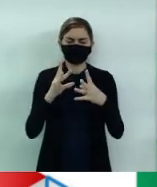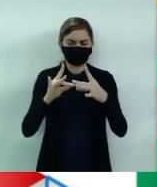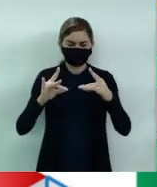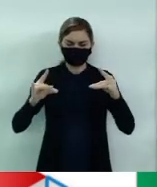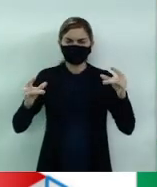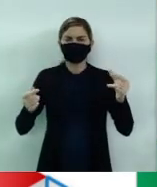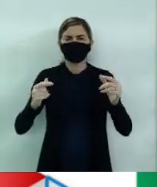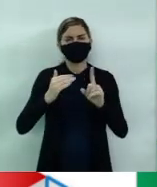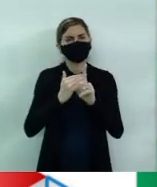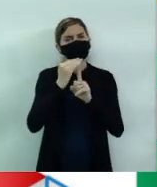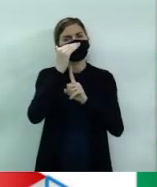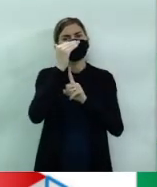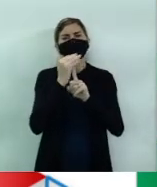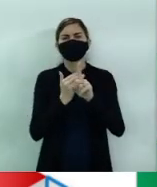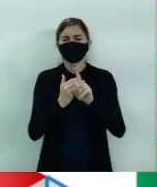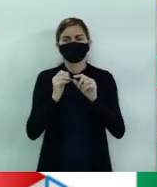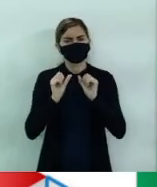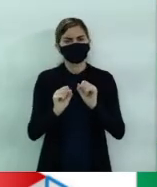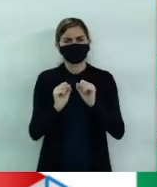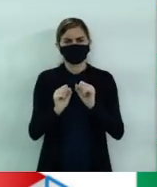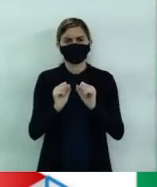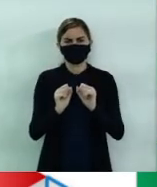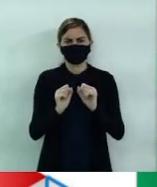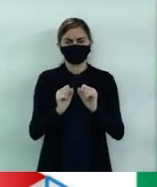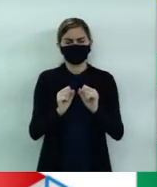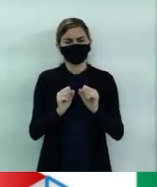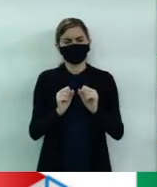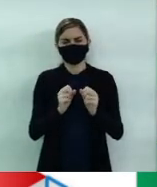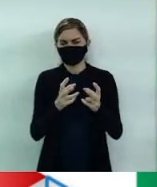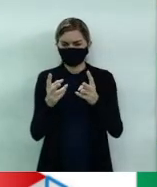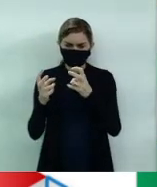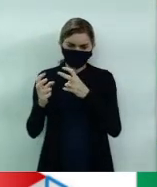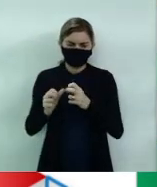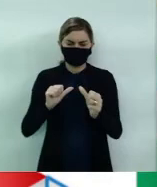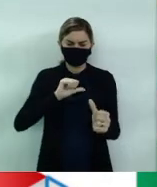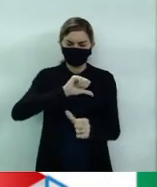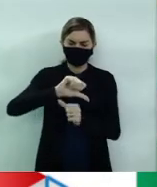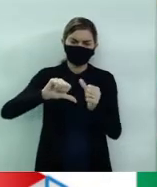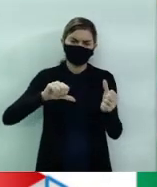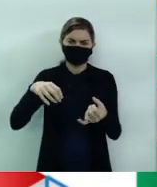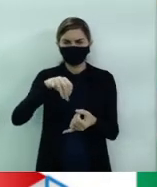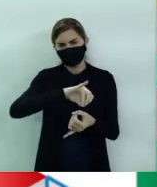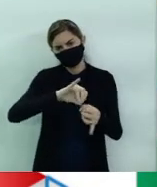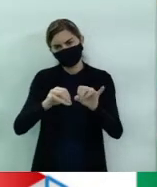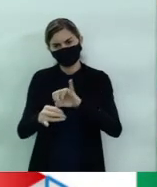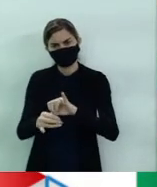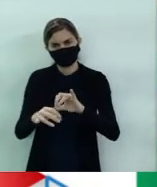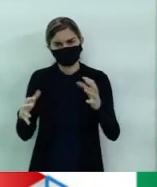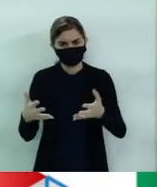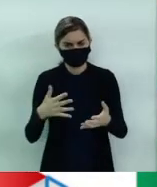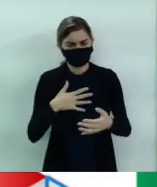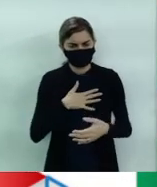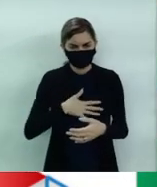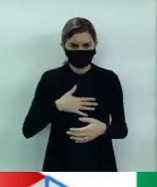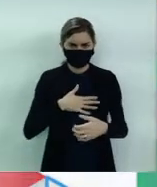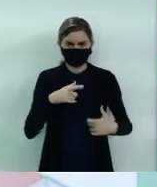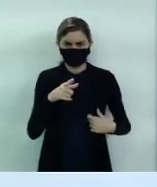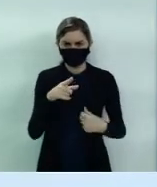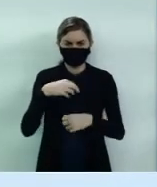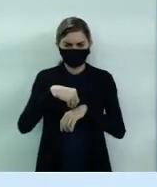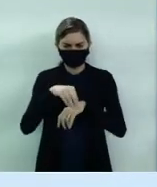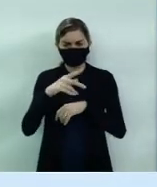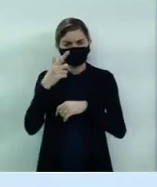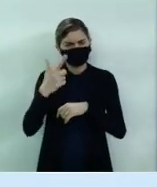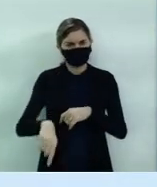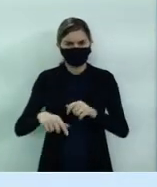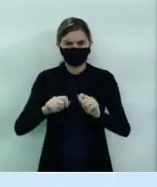de temperatura podem ser evidenciadas nas transformações químicas. Agora eu gostaria que vocês voltassem de novo aqui para mim,